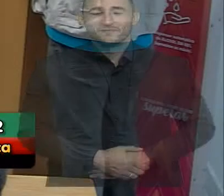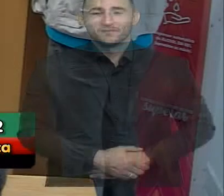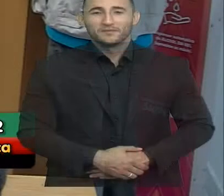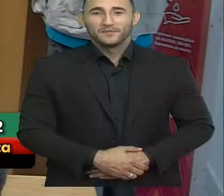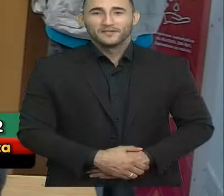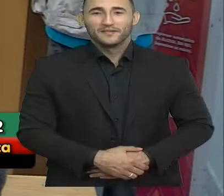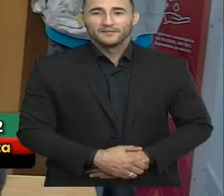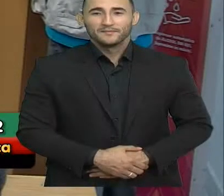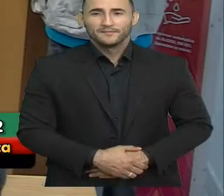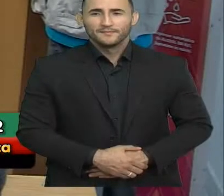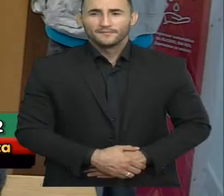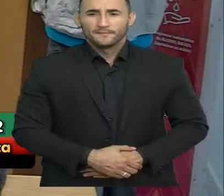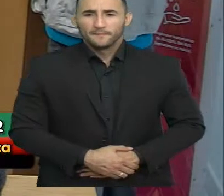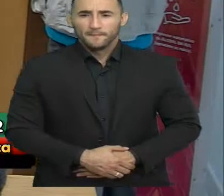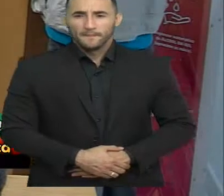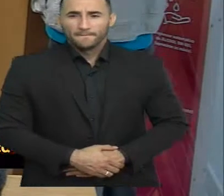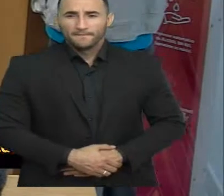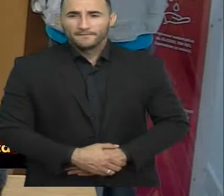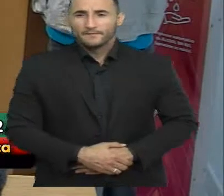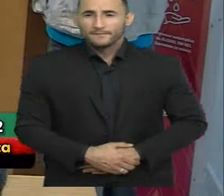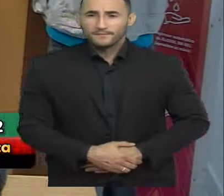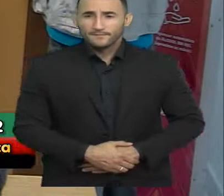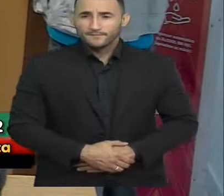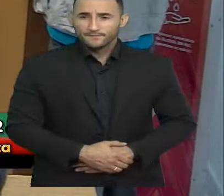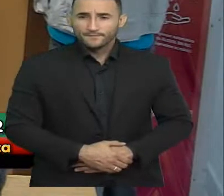Canito, Cabocla Jaciara.